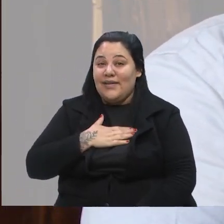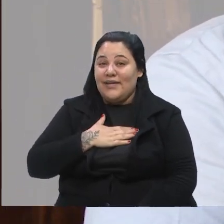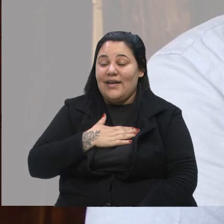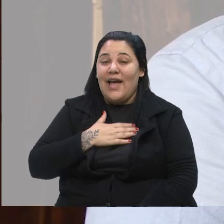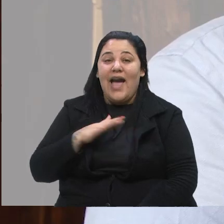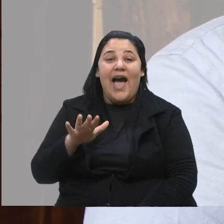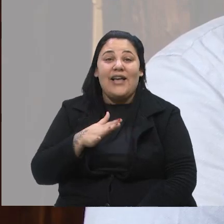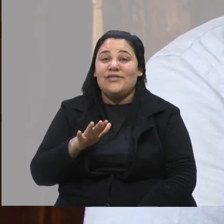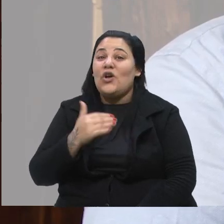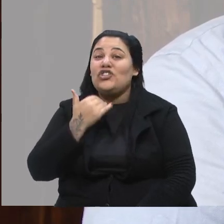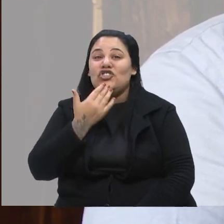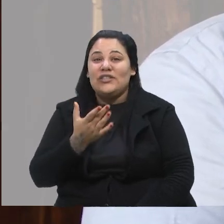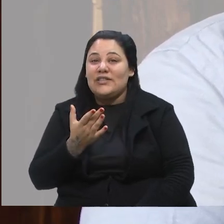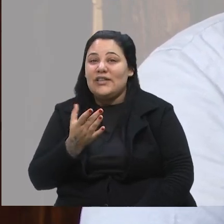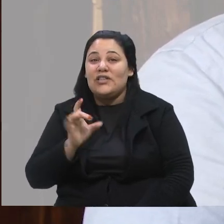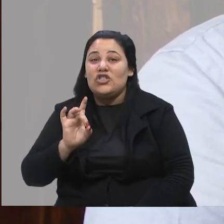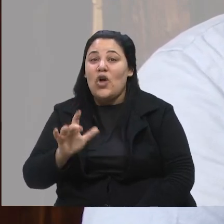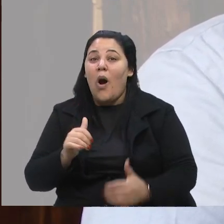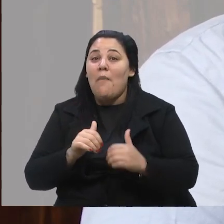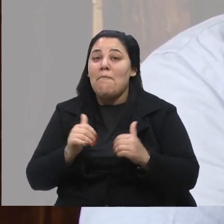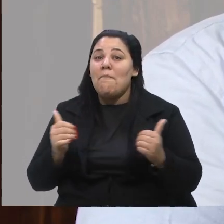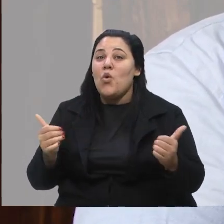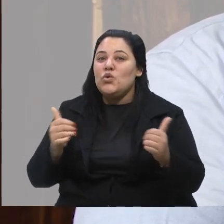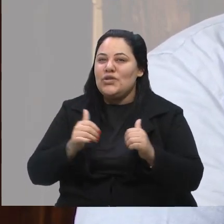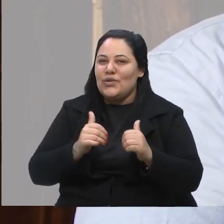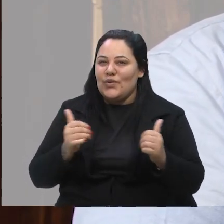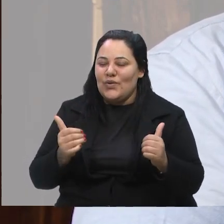não adianta ser só músico, tem que ser gente.